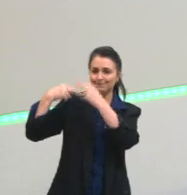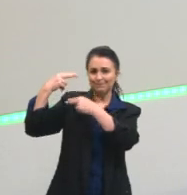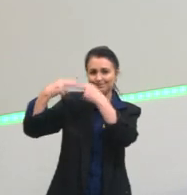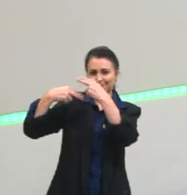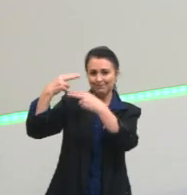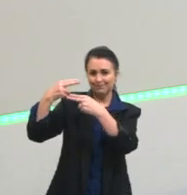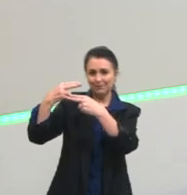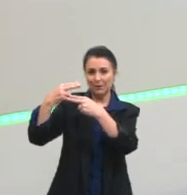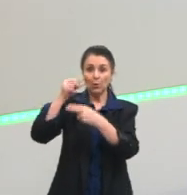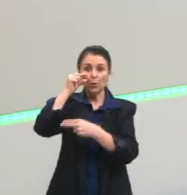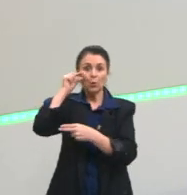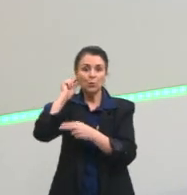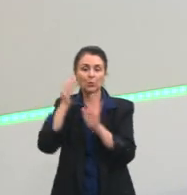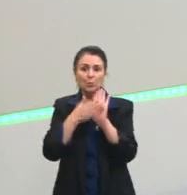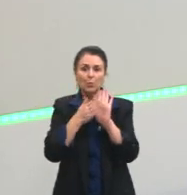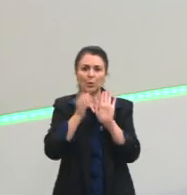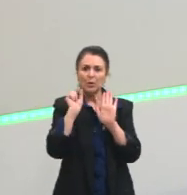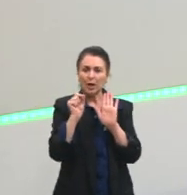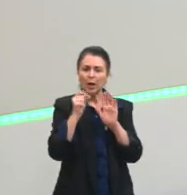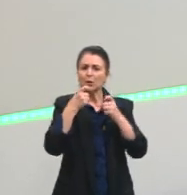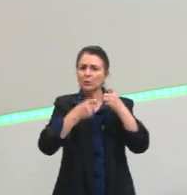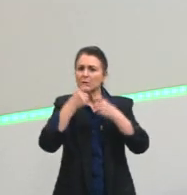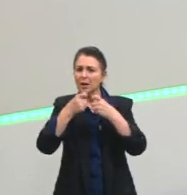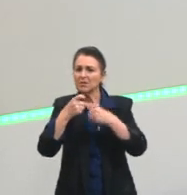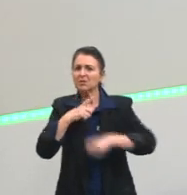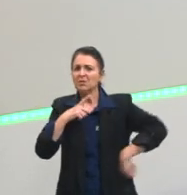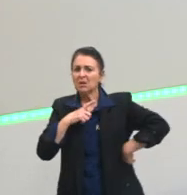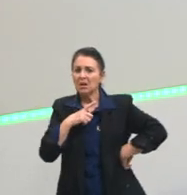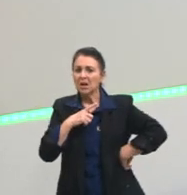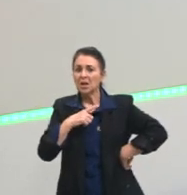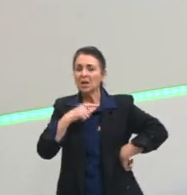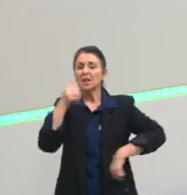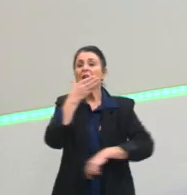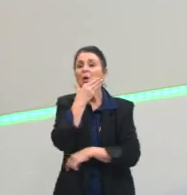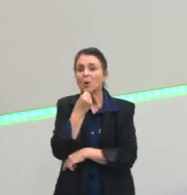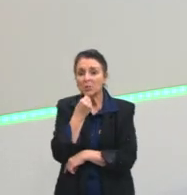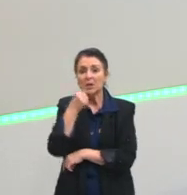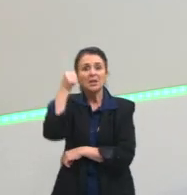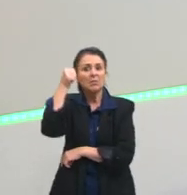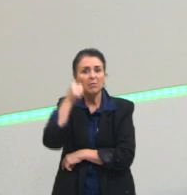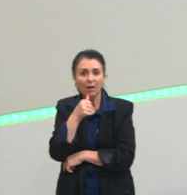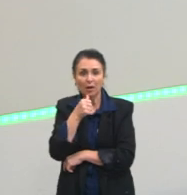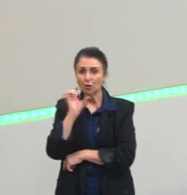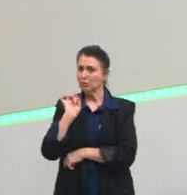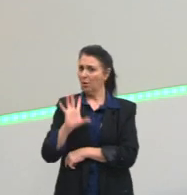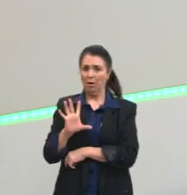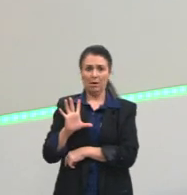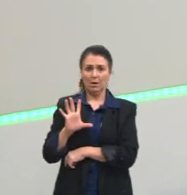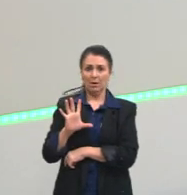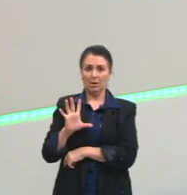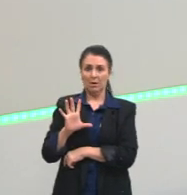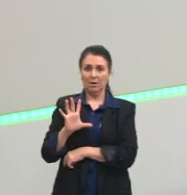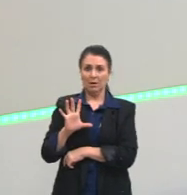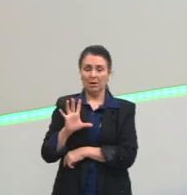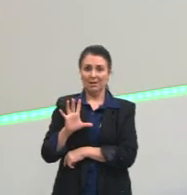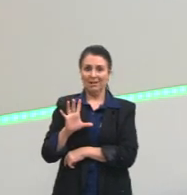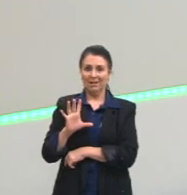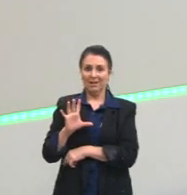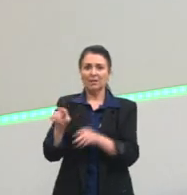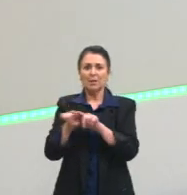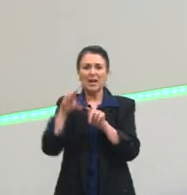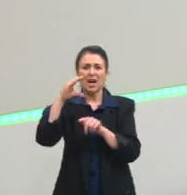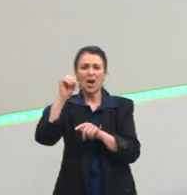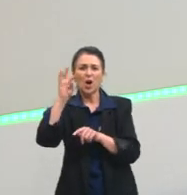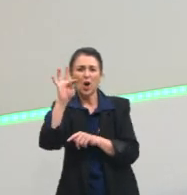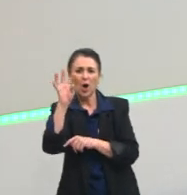que que eu conto propõe por exemplo questão sexual existe homem e mulher fora disso não existe não tem como mensurar né A questão das cotas